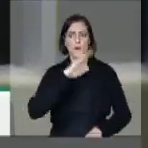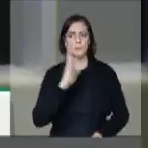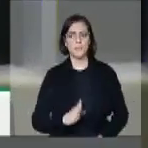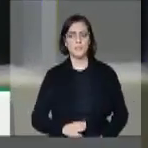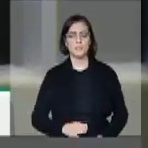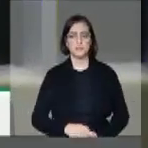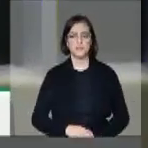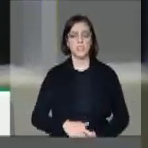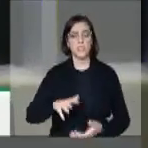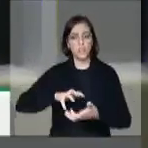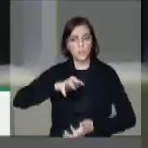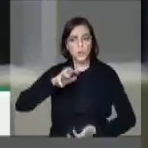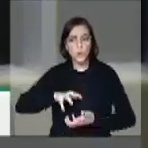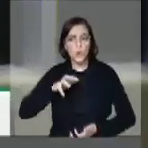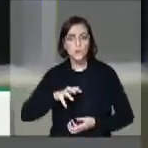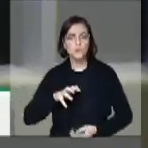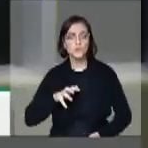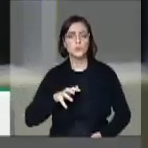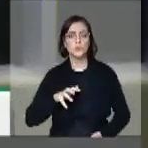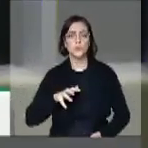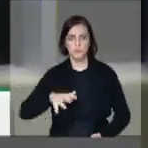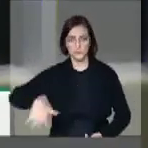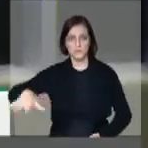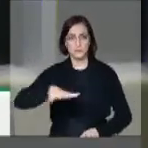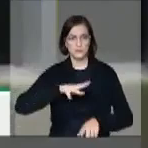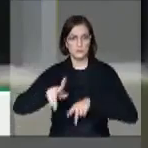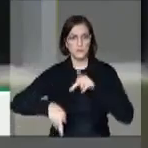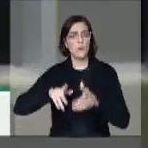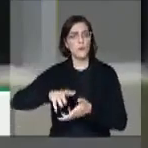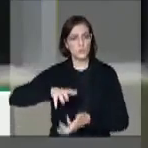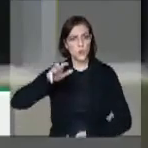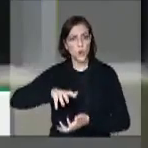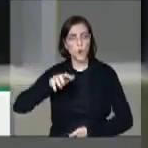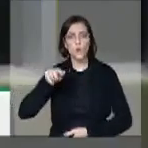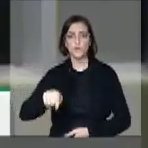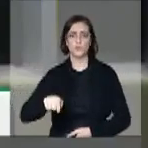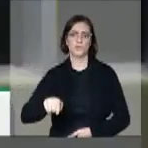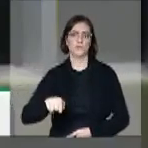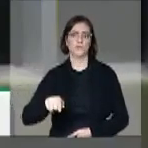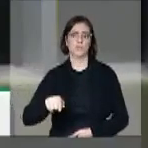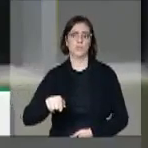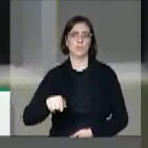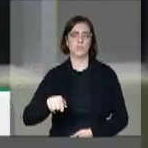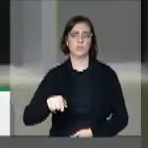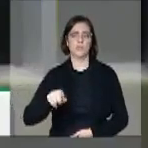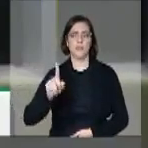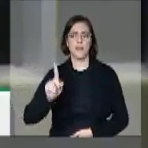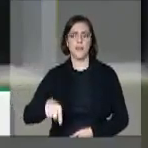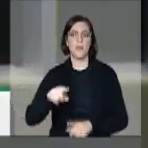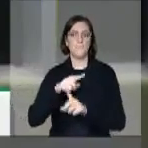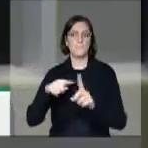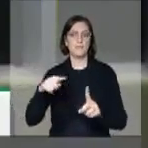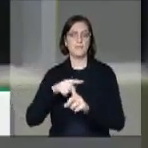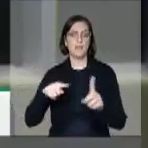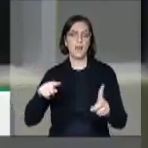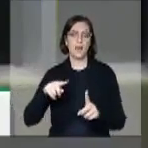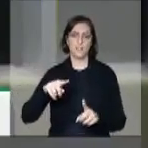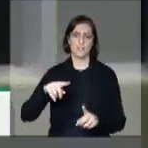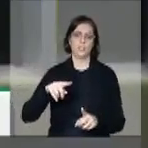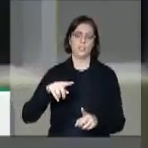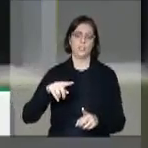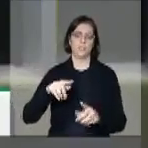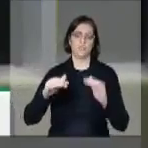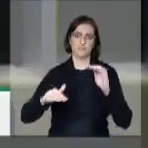Entre os idosos, companheiros do PT, entre os idosos, essa desigualdade é a metade, exatamente porque existe a Previdência